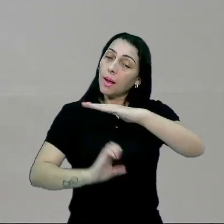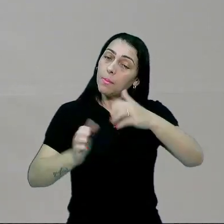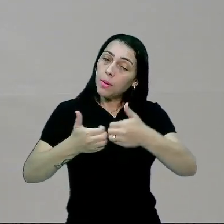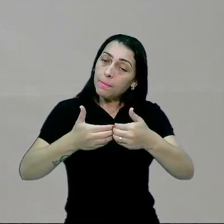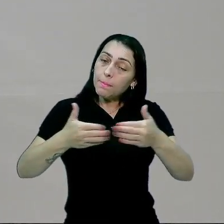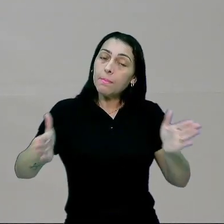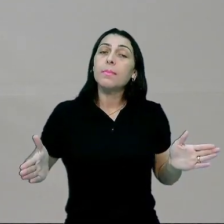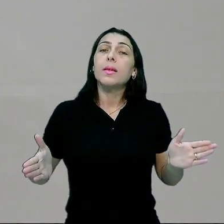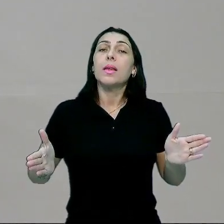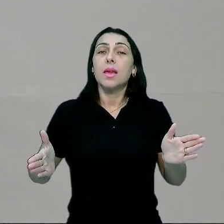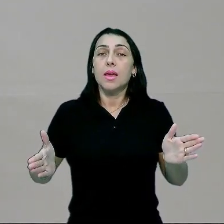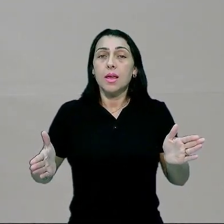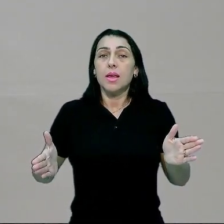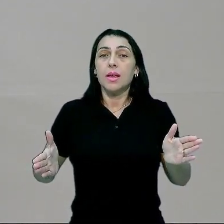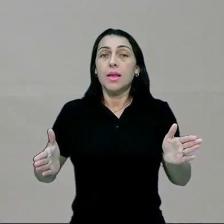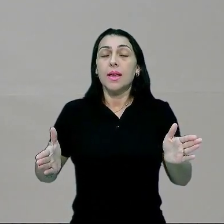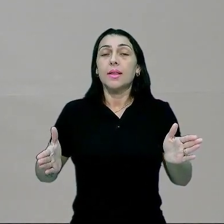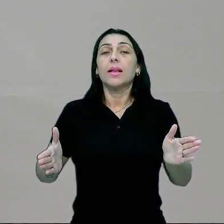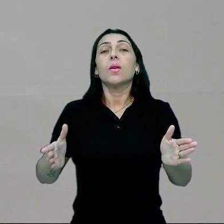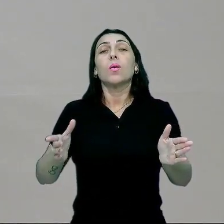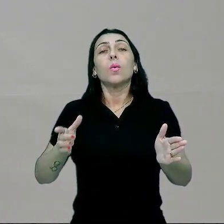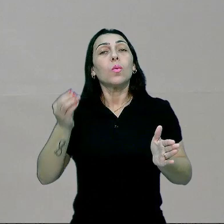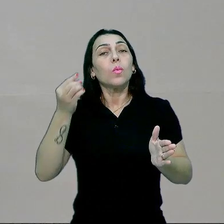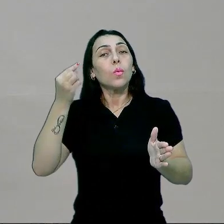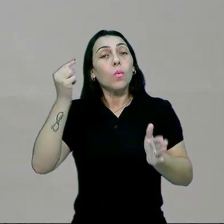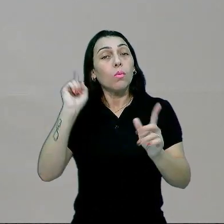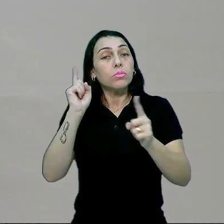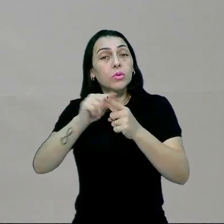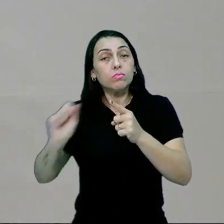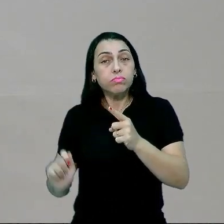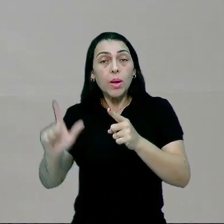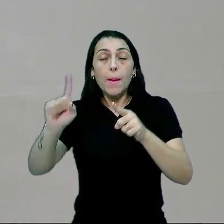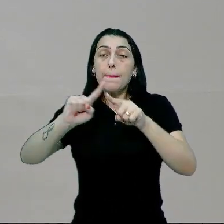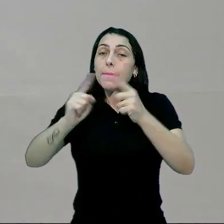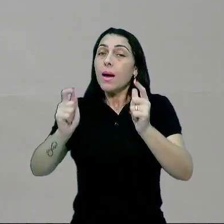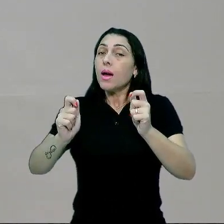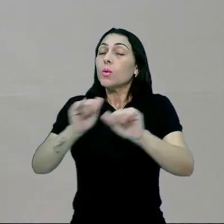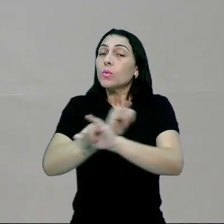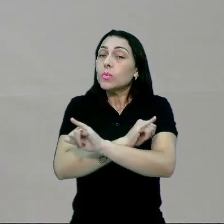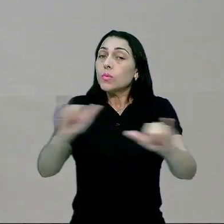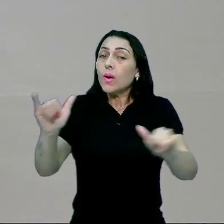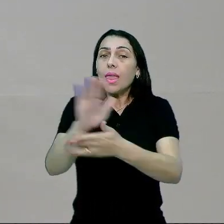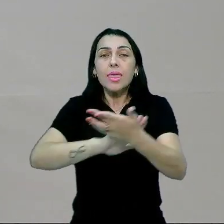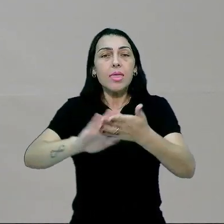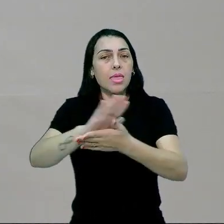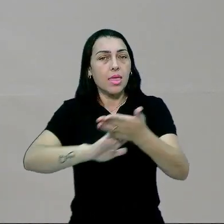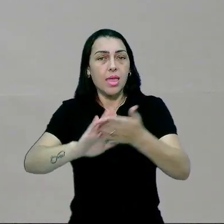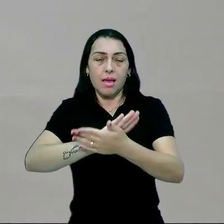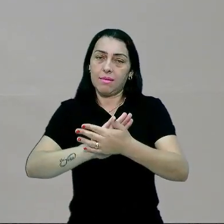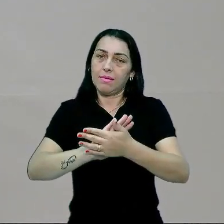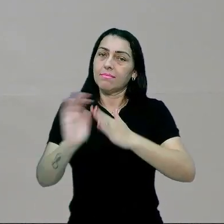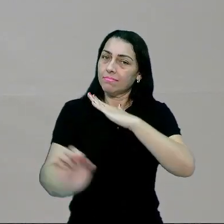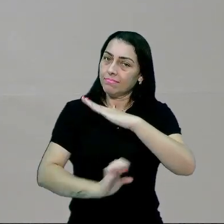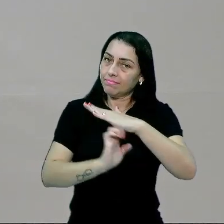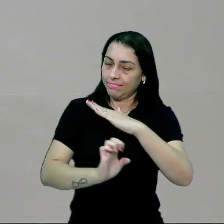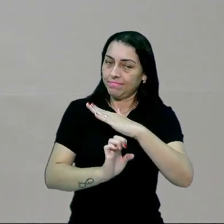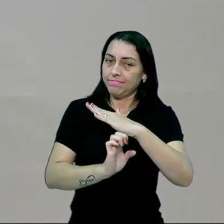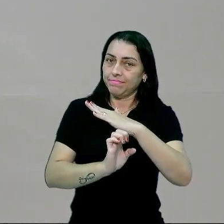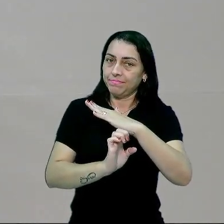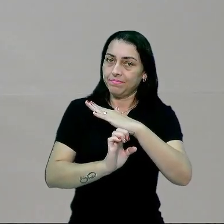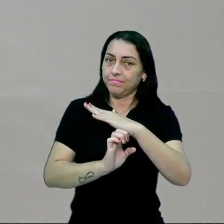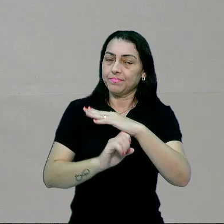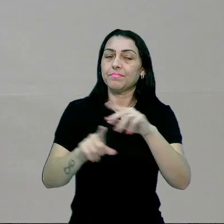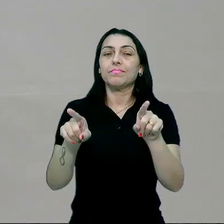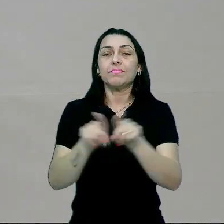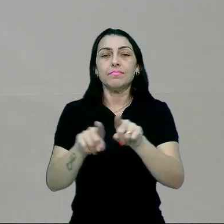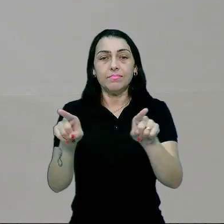para gerar lucro e não é capaz de divulgar os produtos e a empresa. Então,